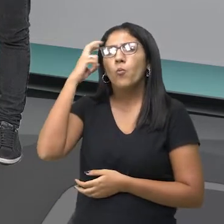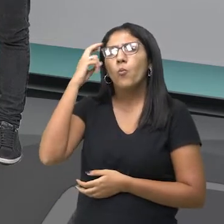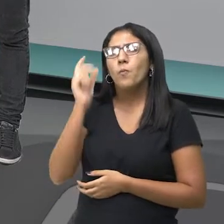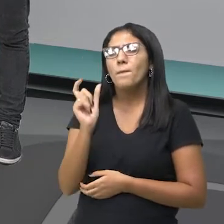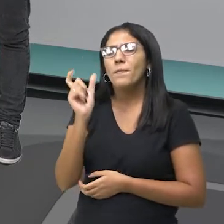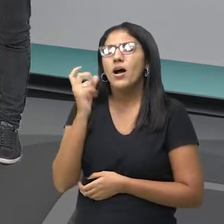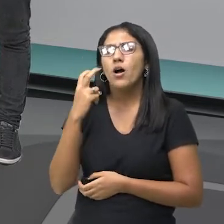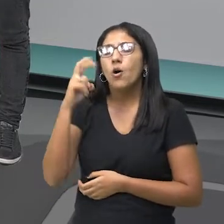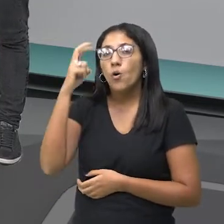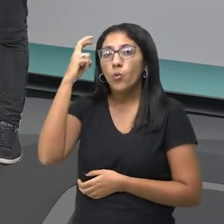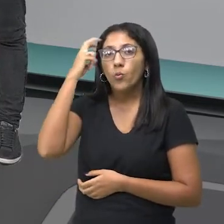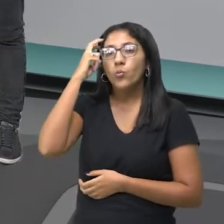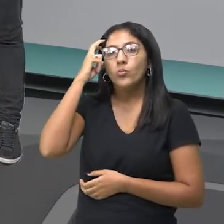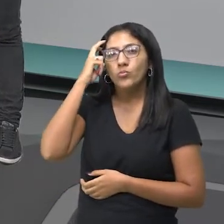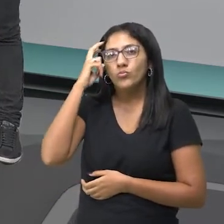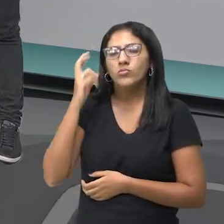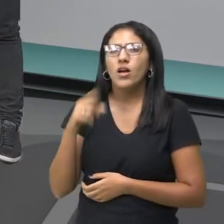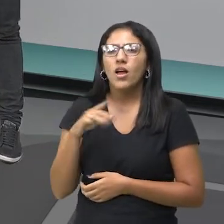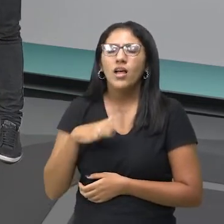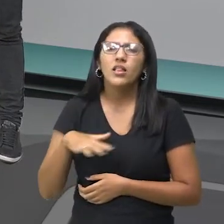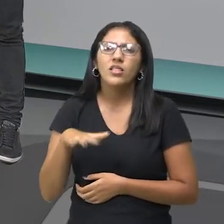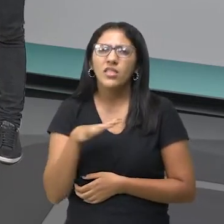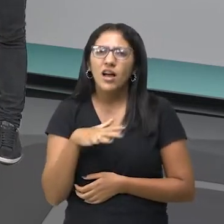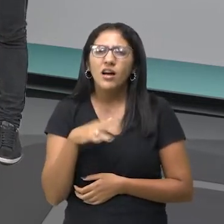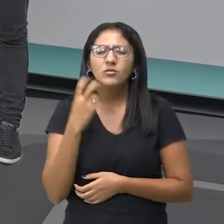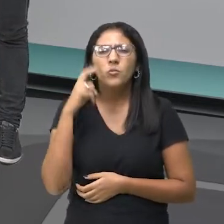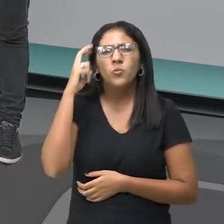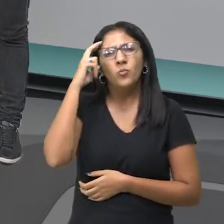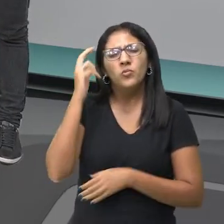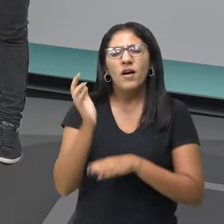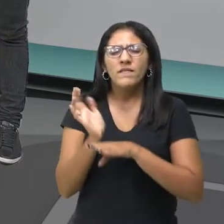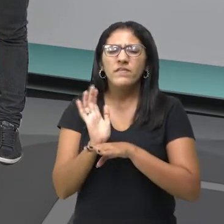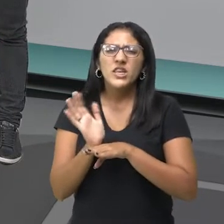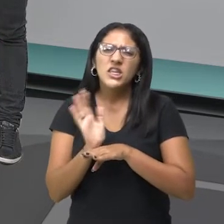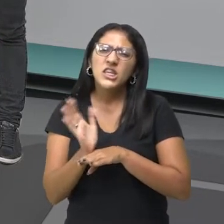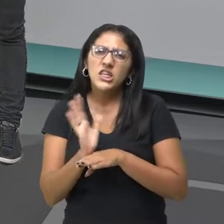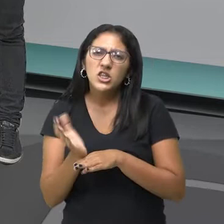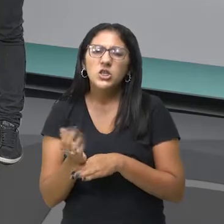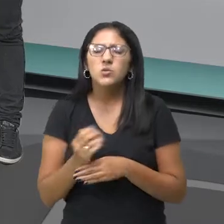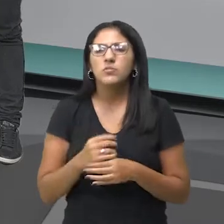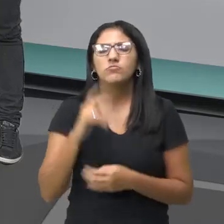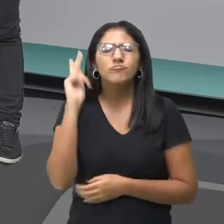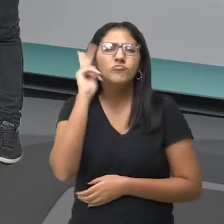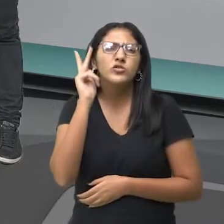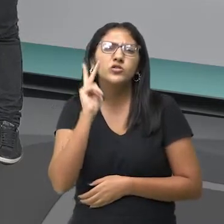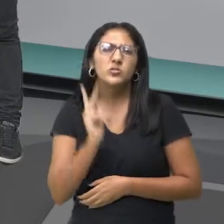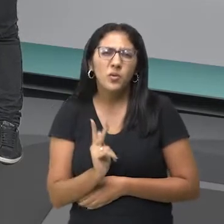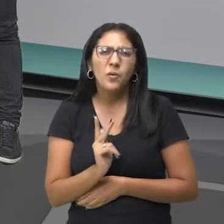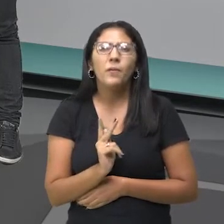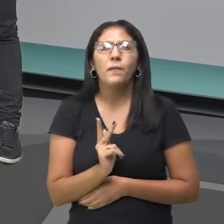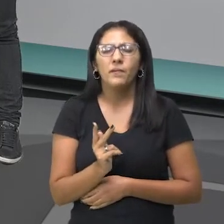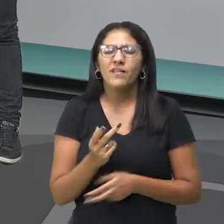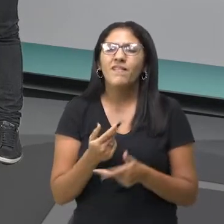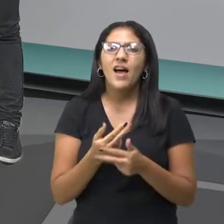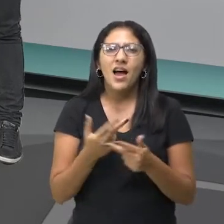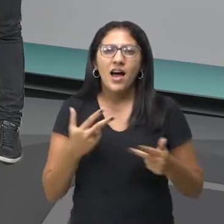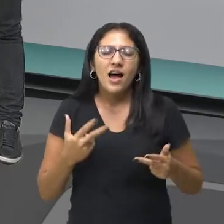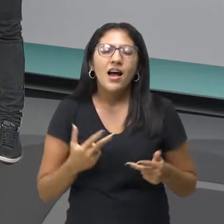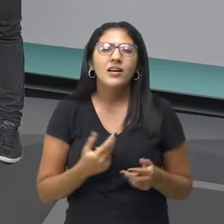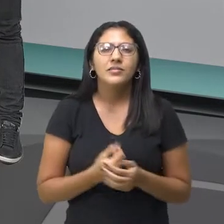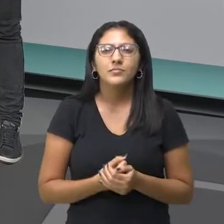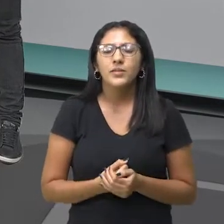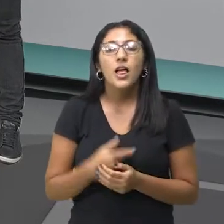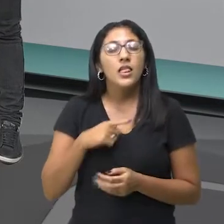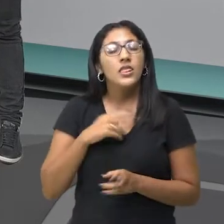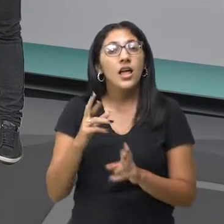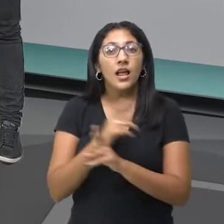está relacionado ao universo de cultura pop, ao universo de histórias populares, certo? Que se relacionam, que